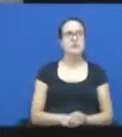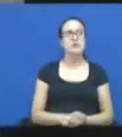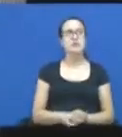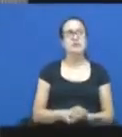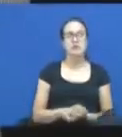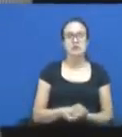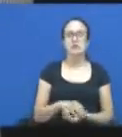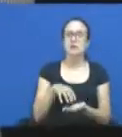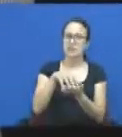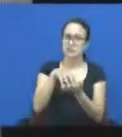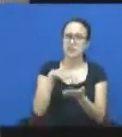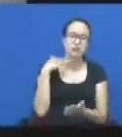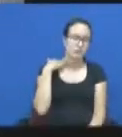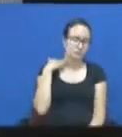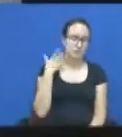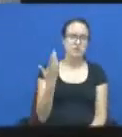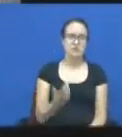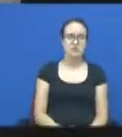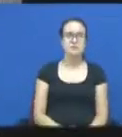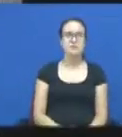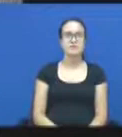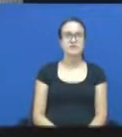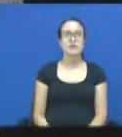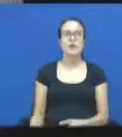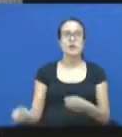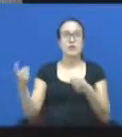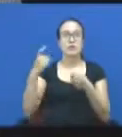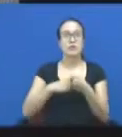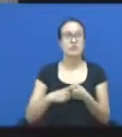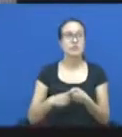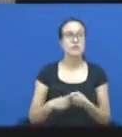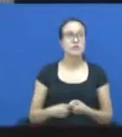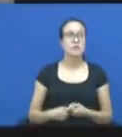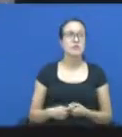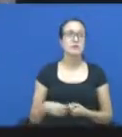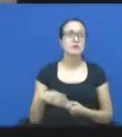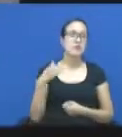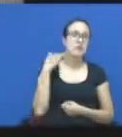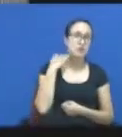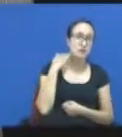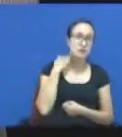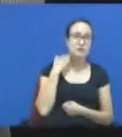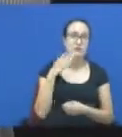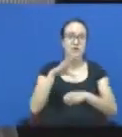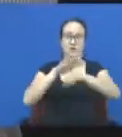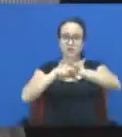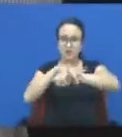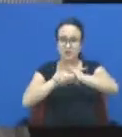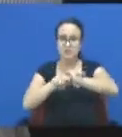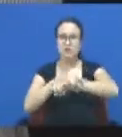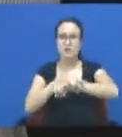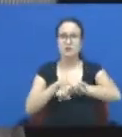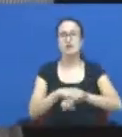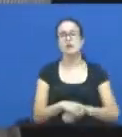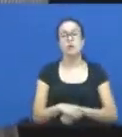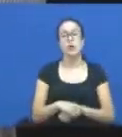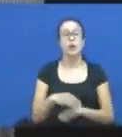agências bancárias. Voltando à situação da segurança, eu quero dizer que os bancos têm